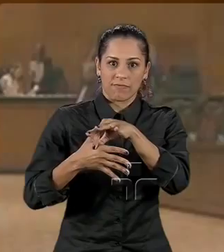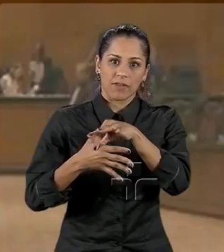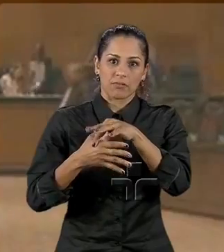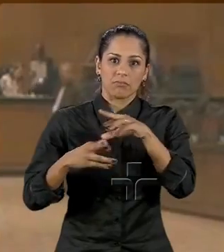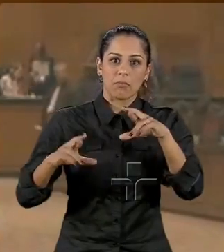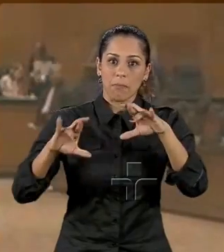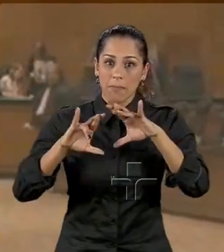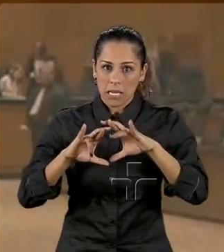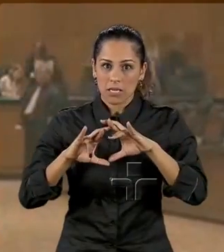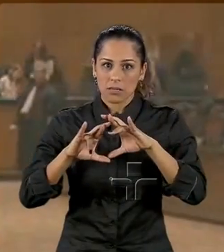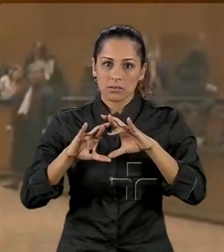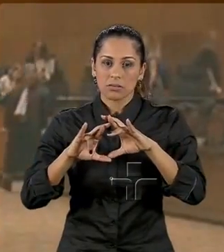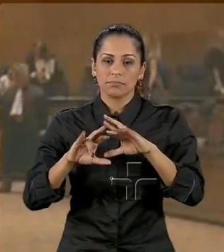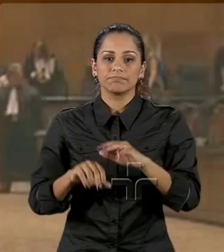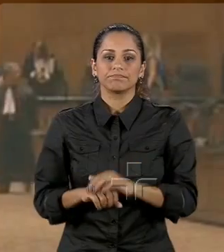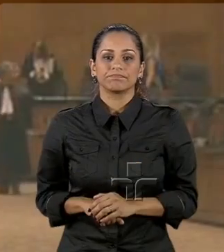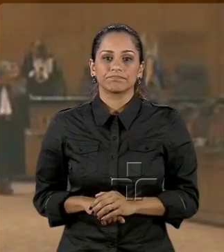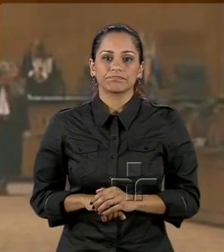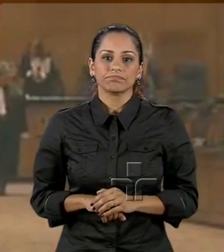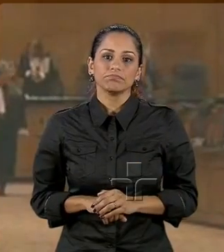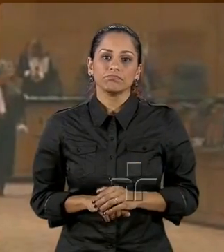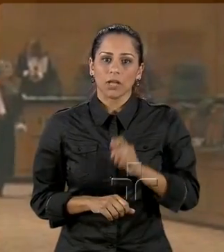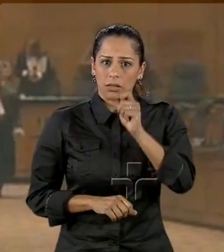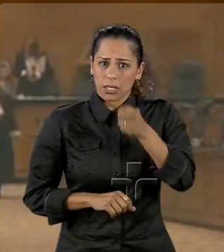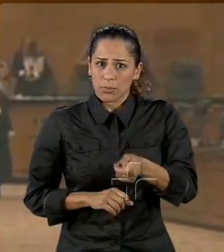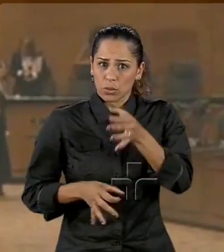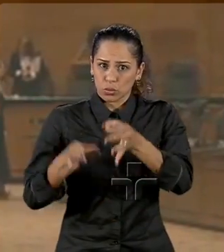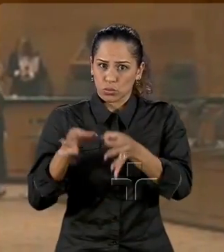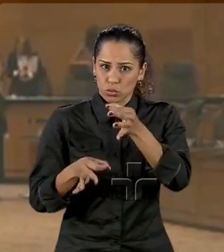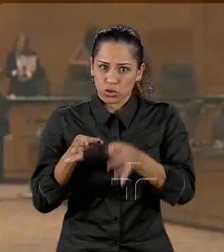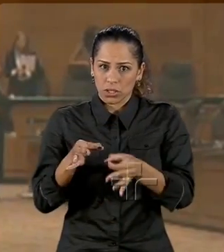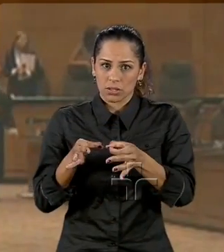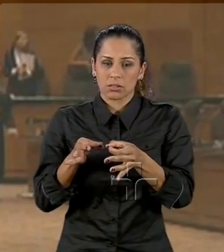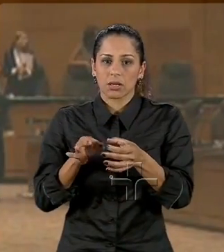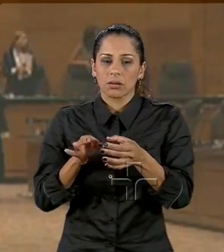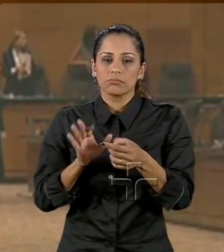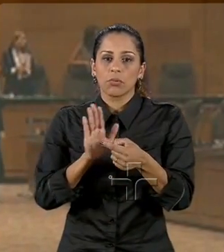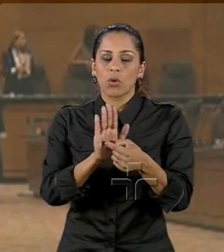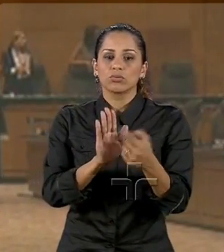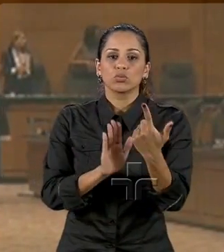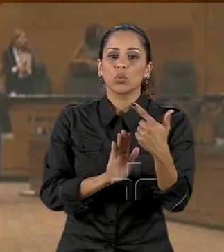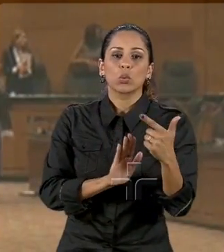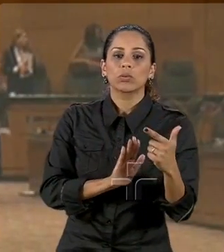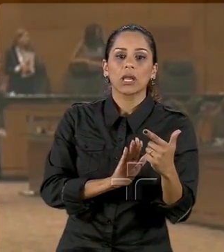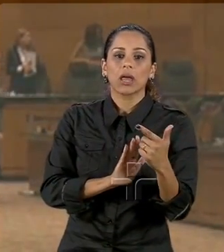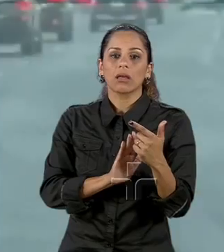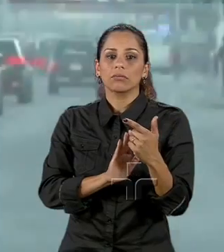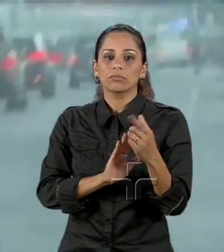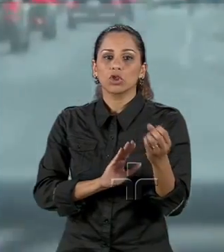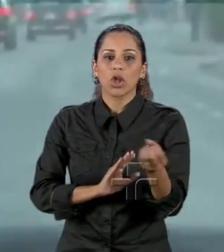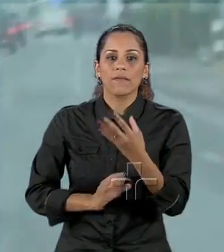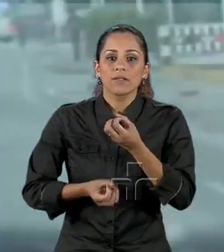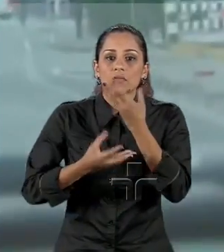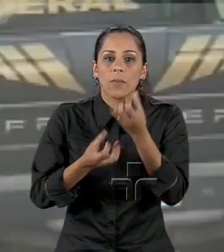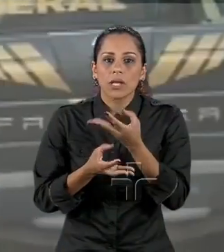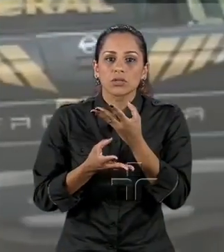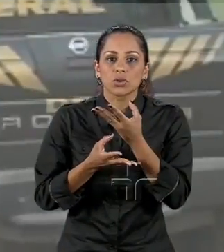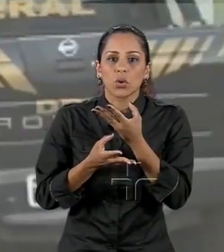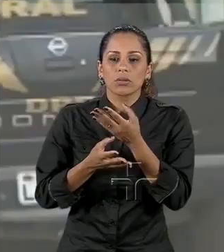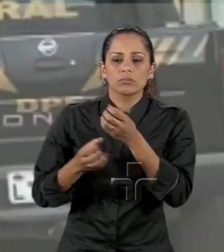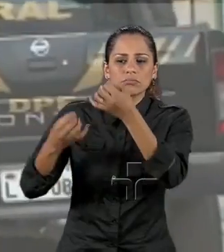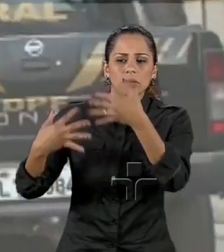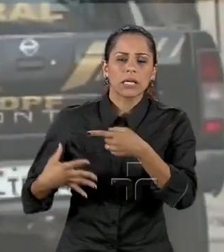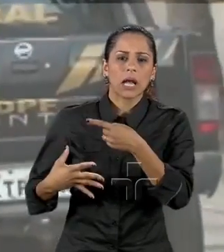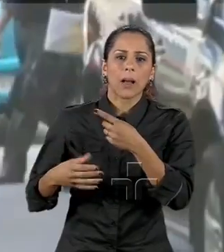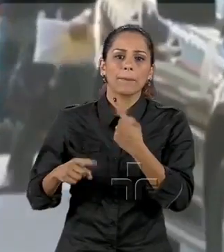O Tribunal de Justiça disse que não há novos fatos que justifiquem o afastamento desses detentos. No entanto, o